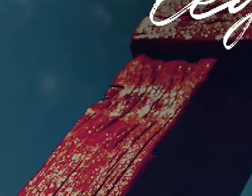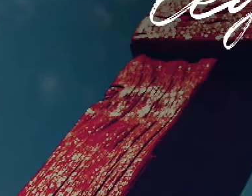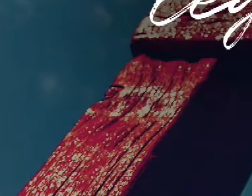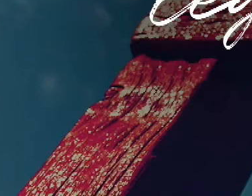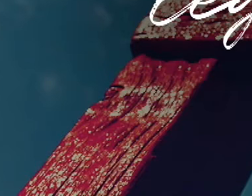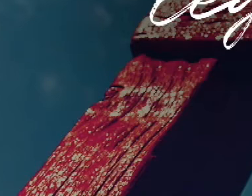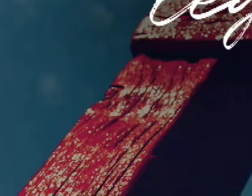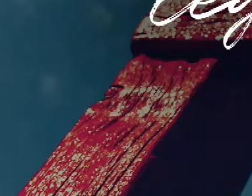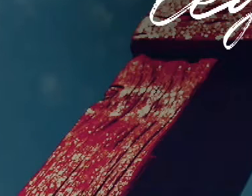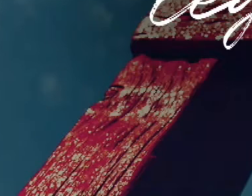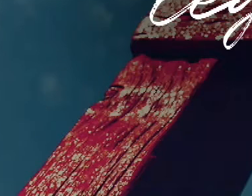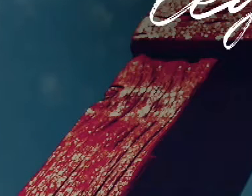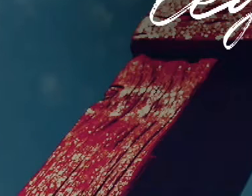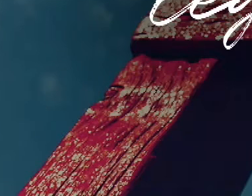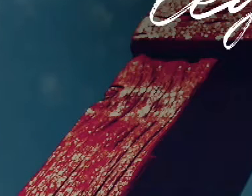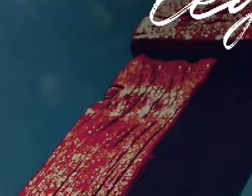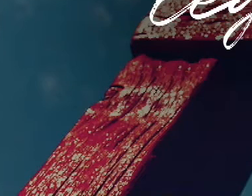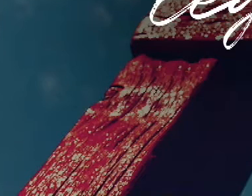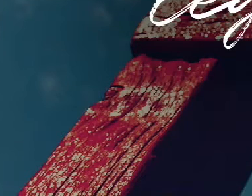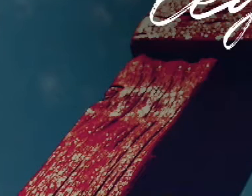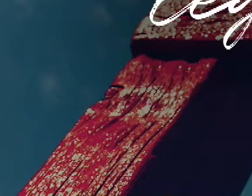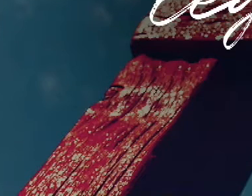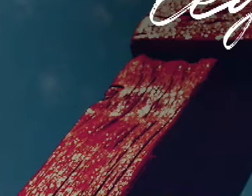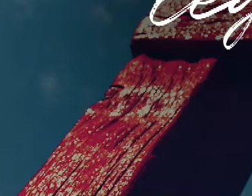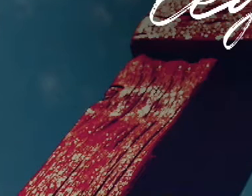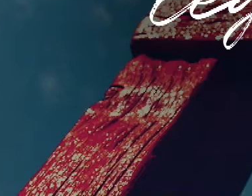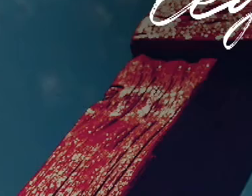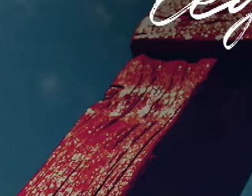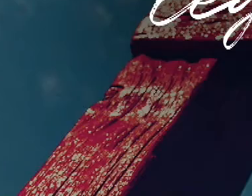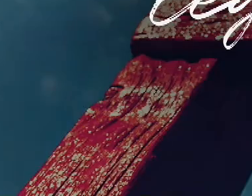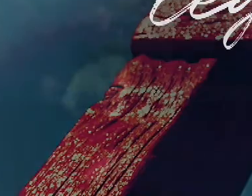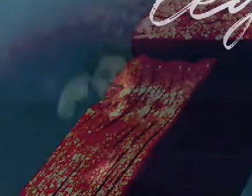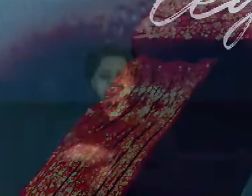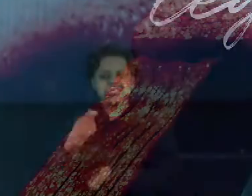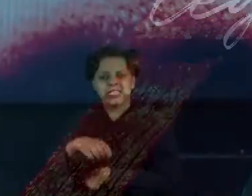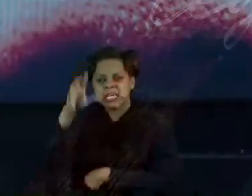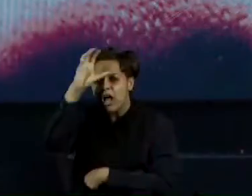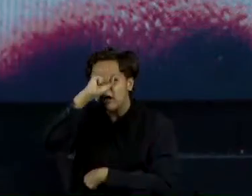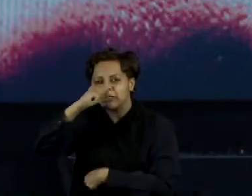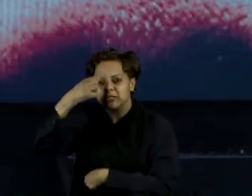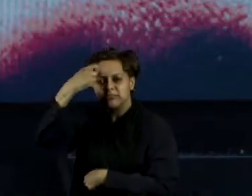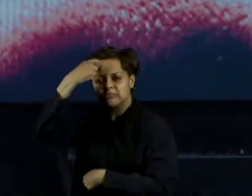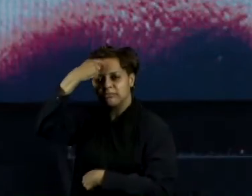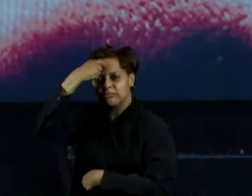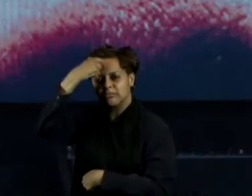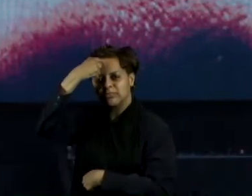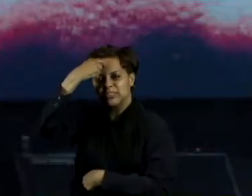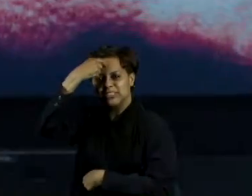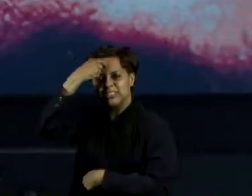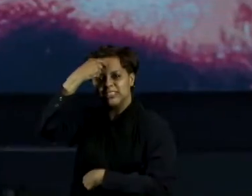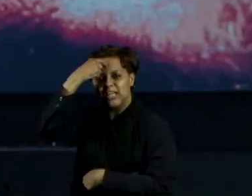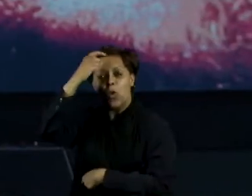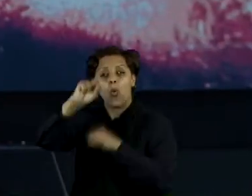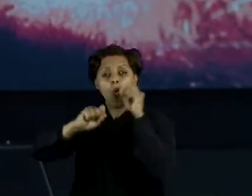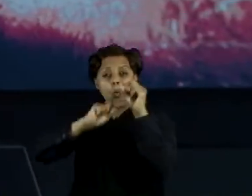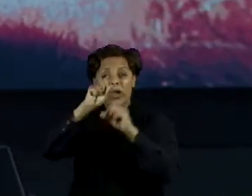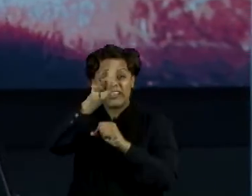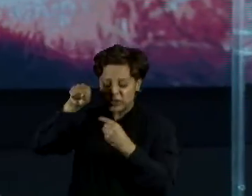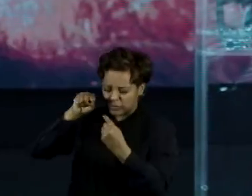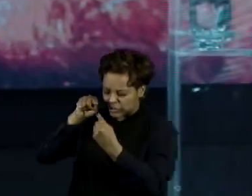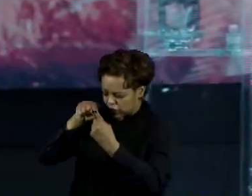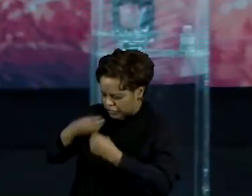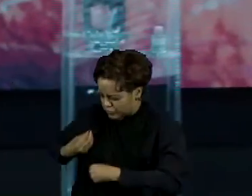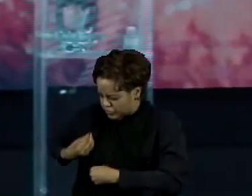outros. Você tem que ter essa consciência. Você tem que ter a consciência que o teu propósito não é para